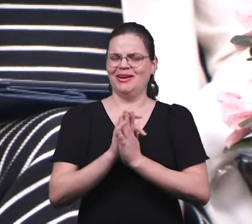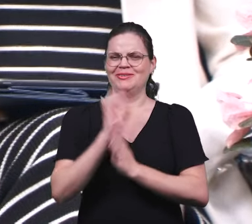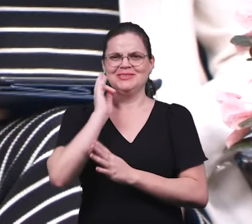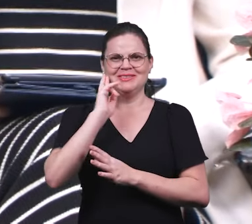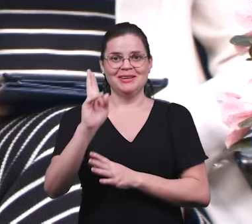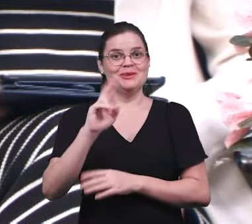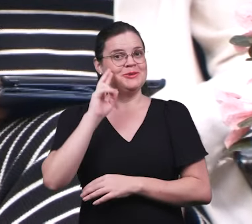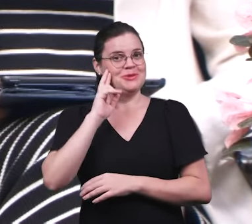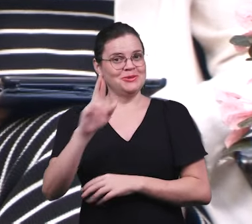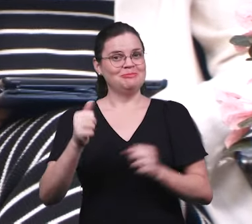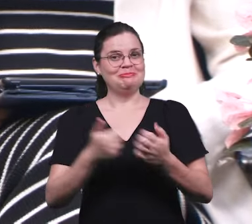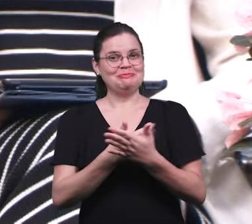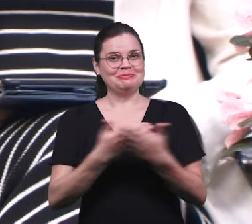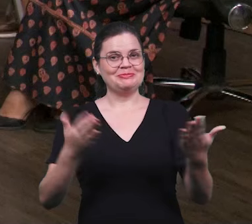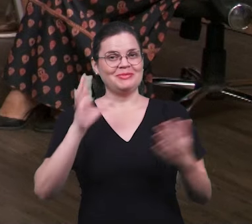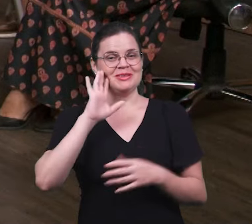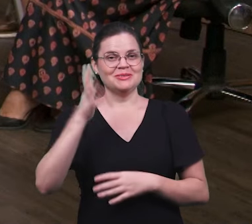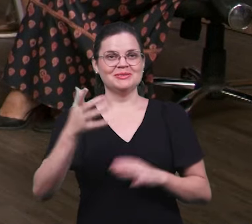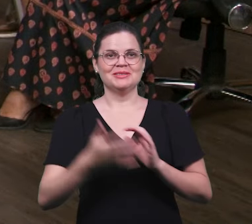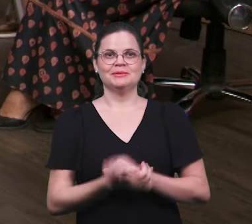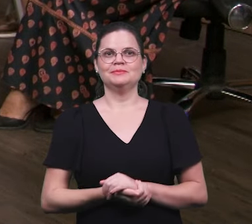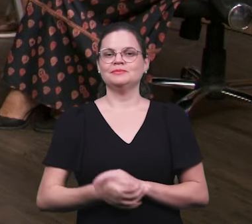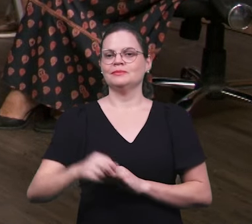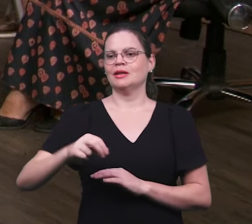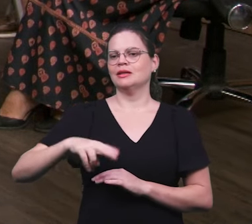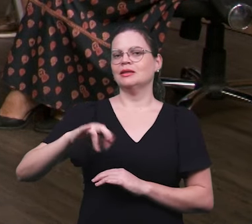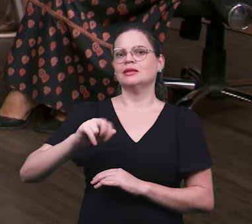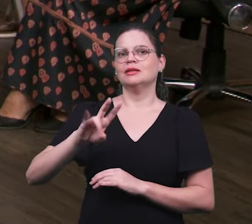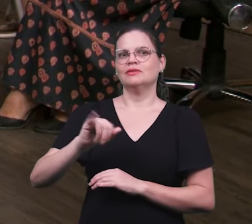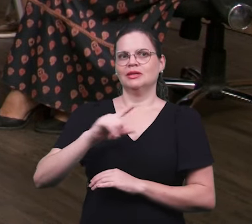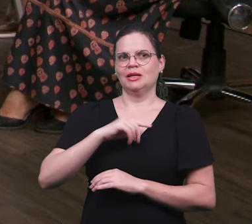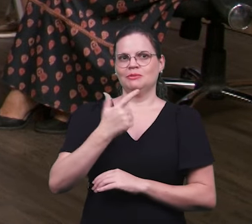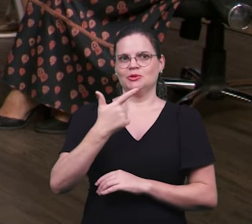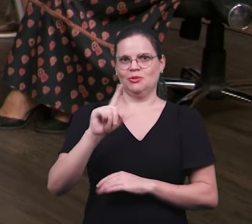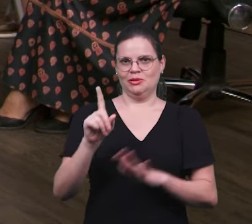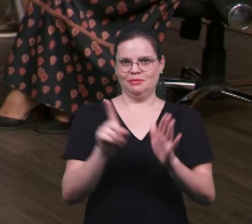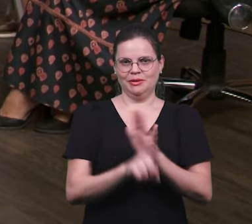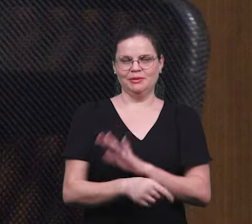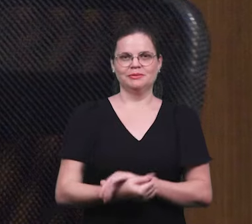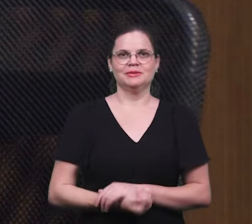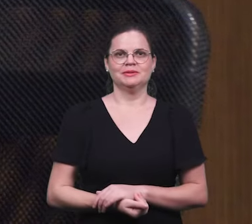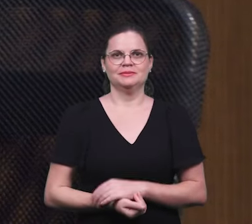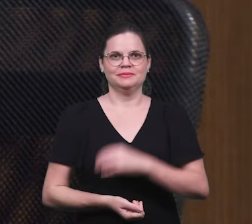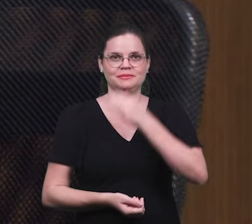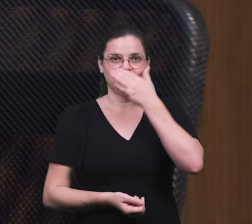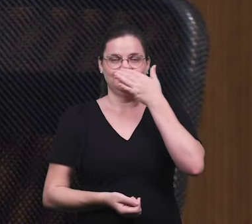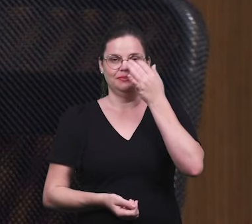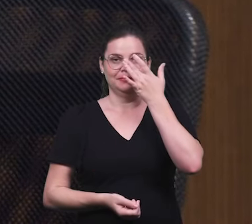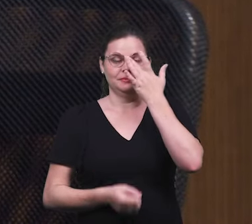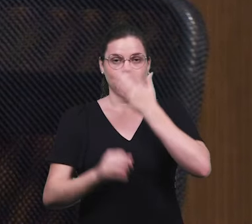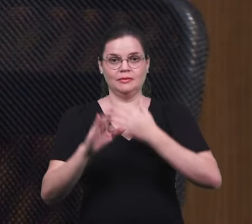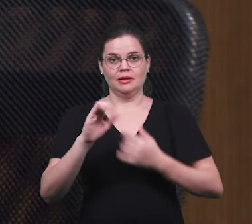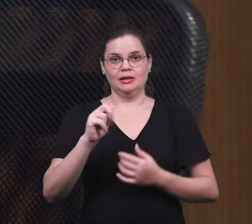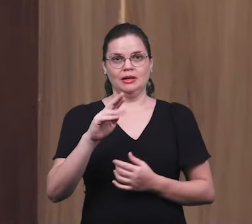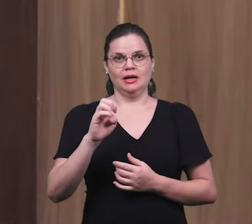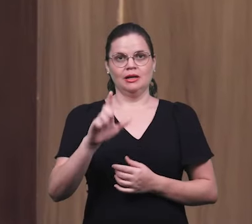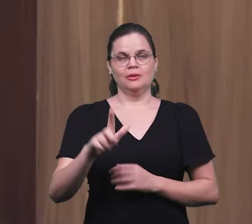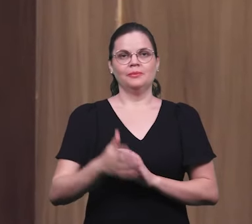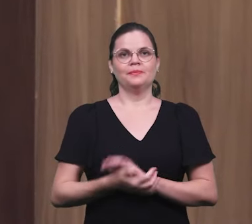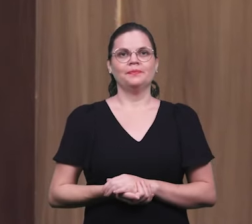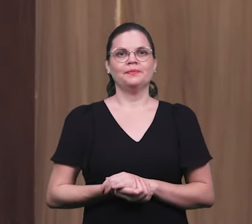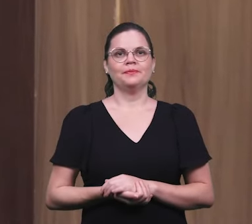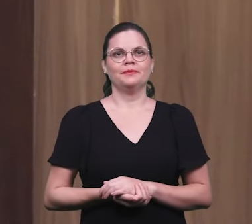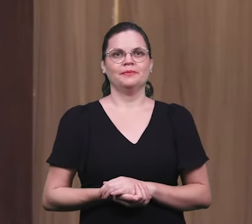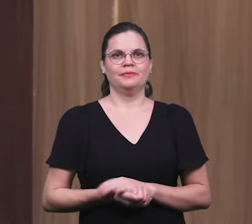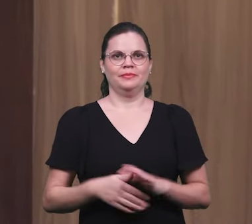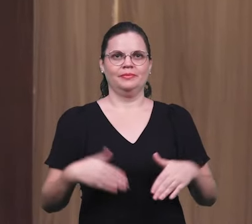Senhor e o Senhor vai dar a solução. Nínive, temos mais uma pergunta, né? Temos, Andréia. Agora a Carol tem uma pergunta.